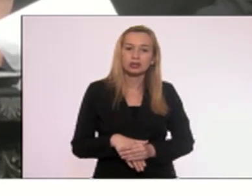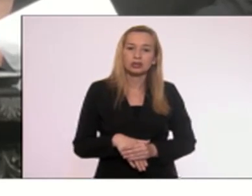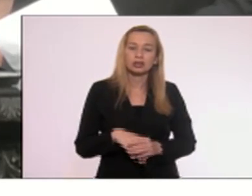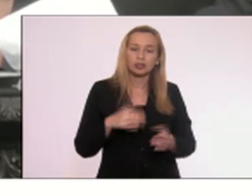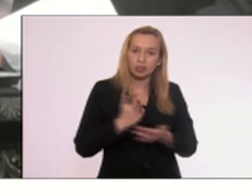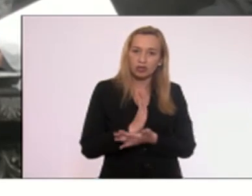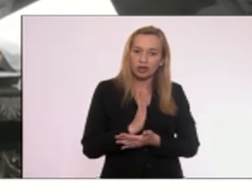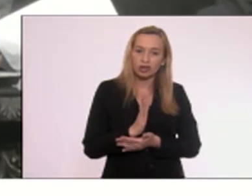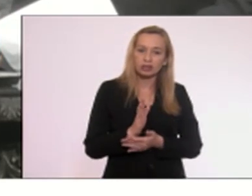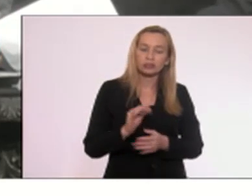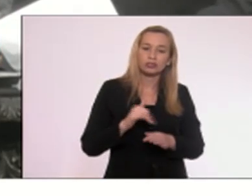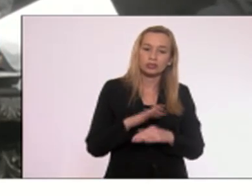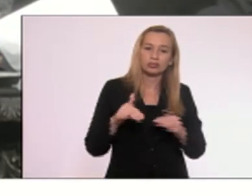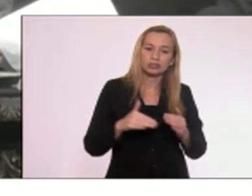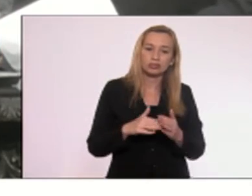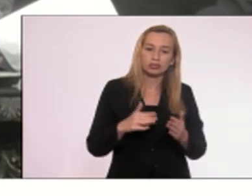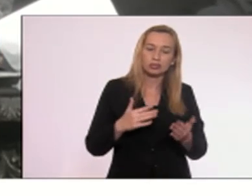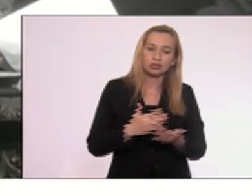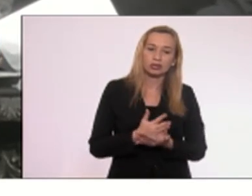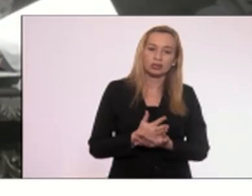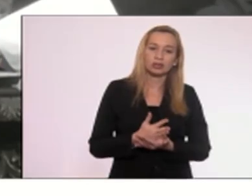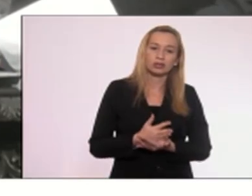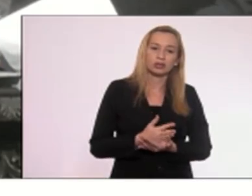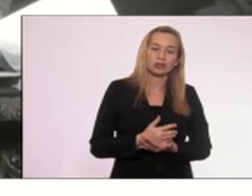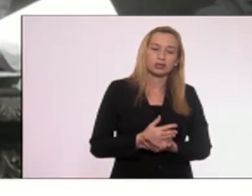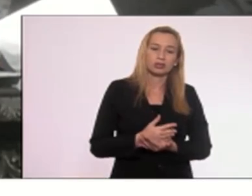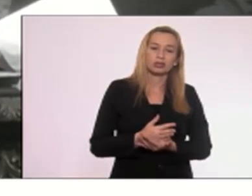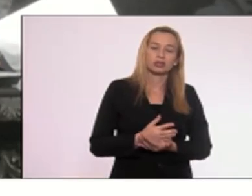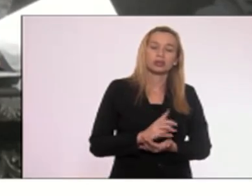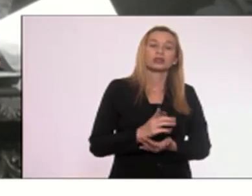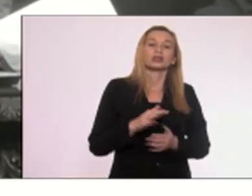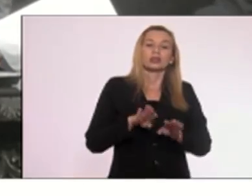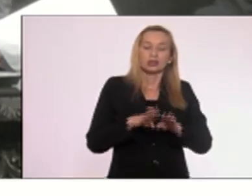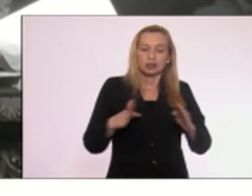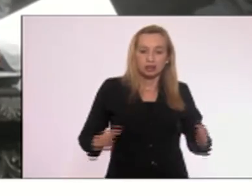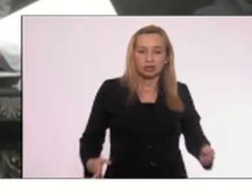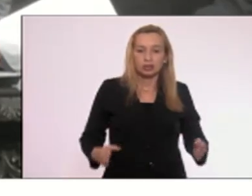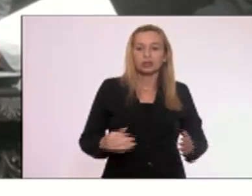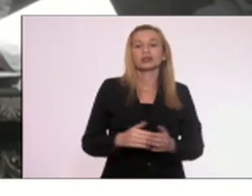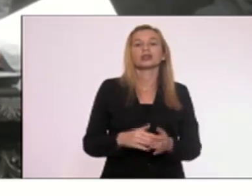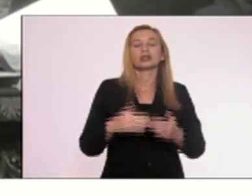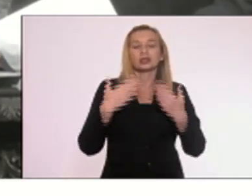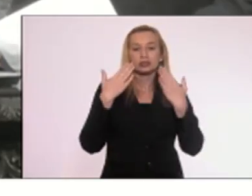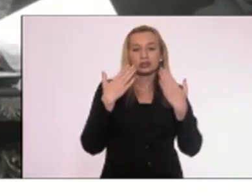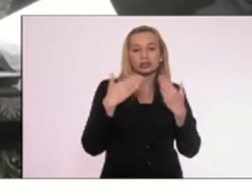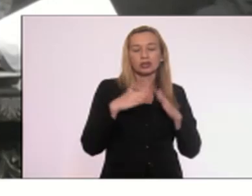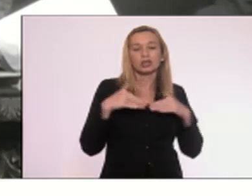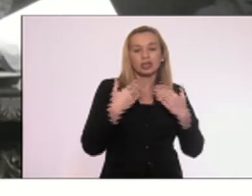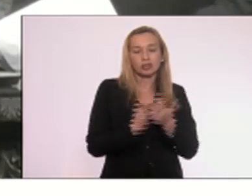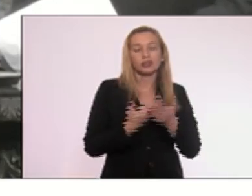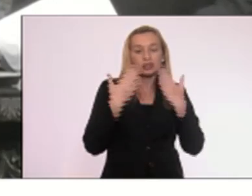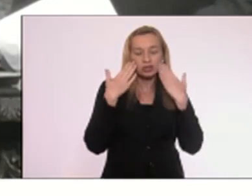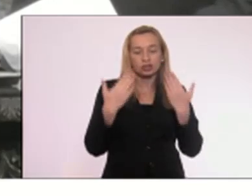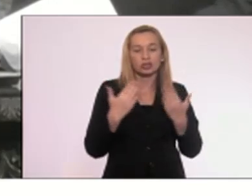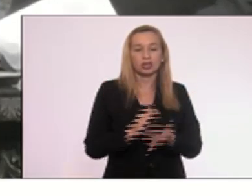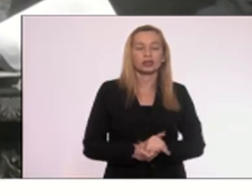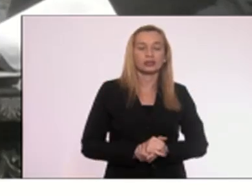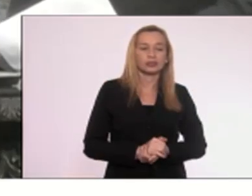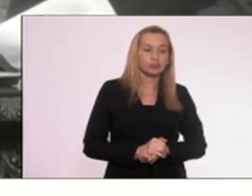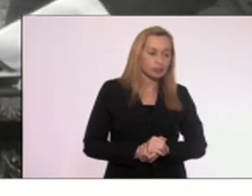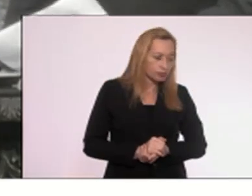aprovar o destaque. Senhores que aprovam nessa questão, aprovado. Há sobre a mesa requerimento de destaque, que no termo